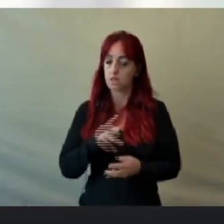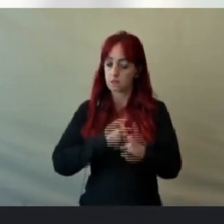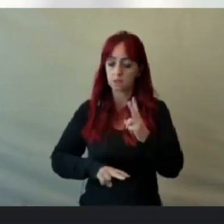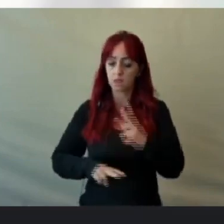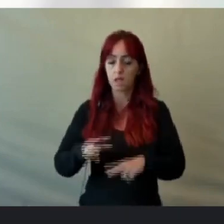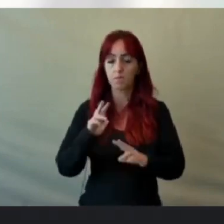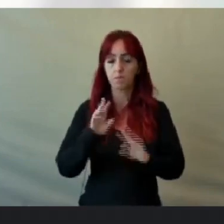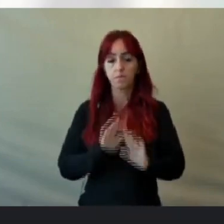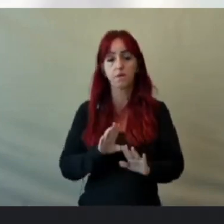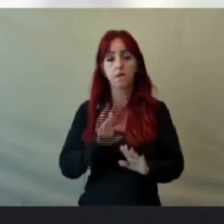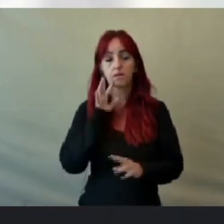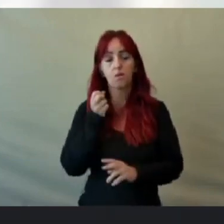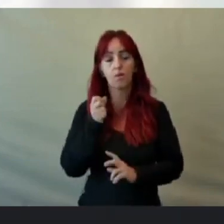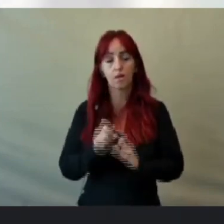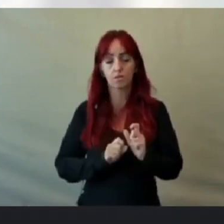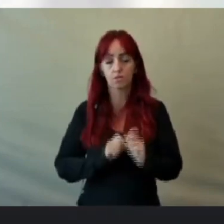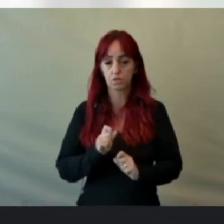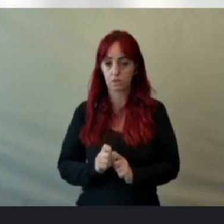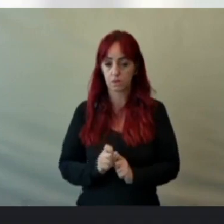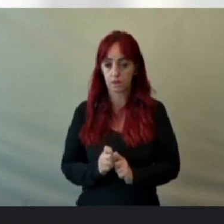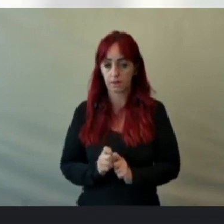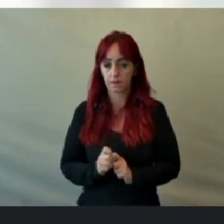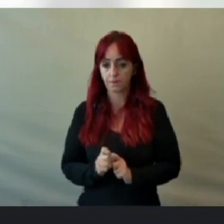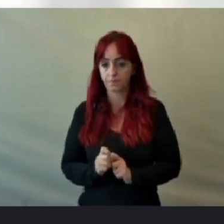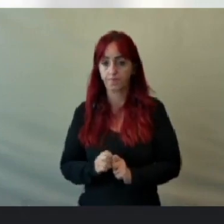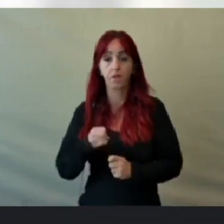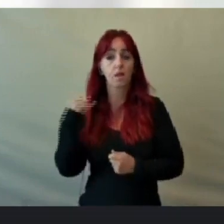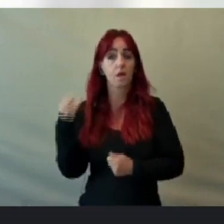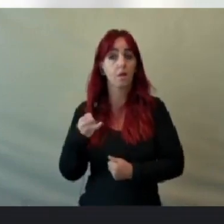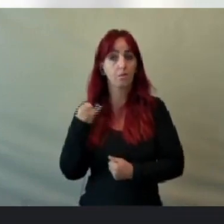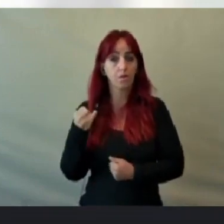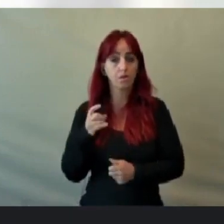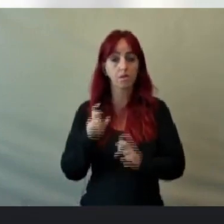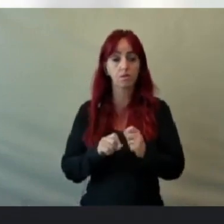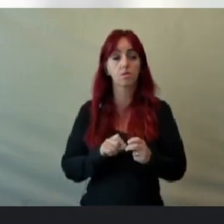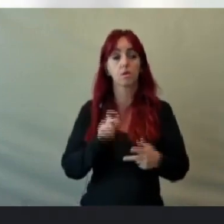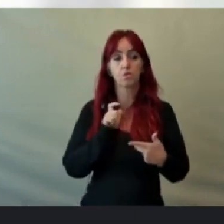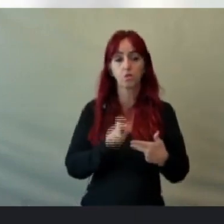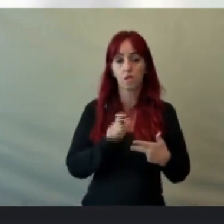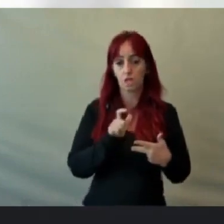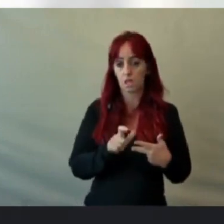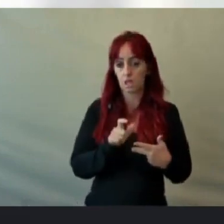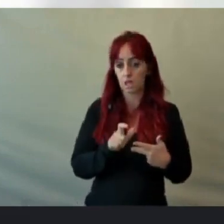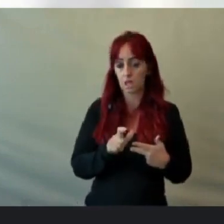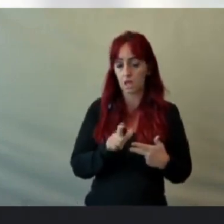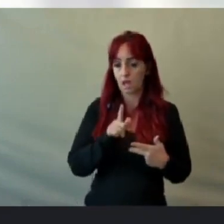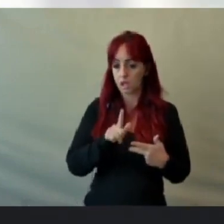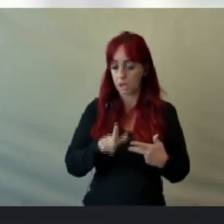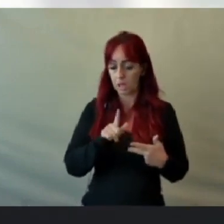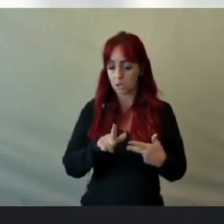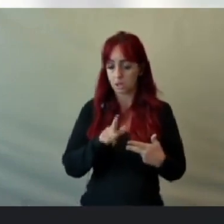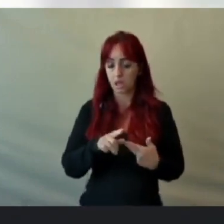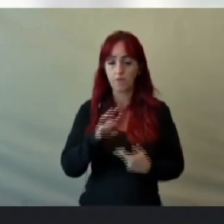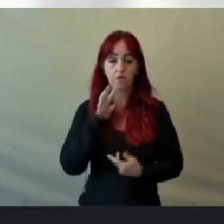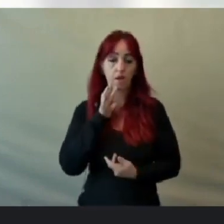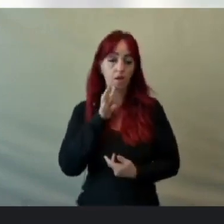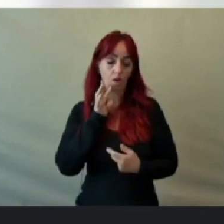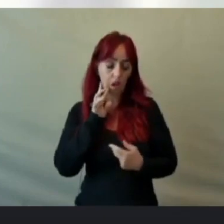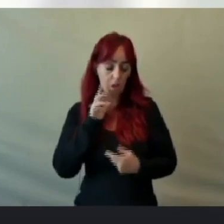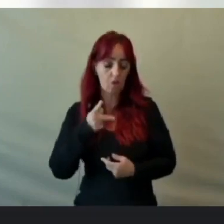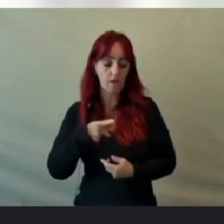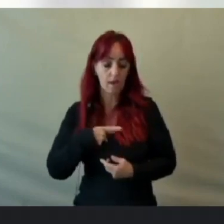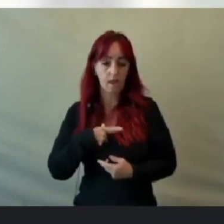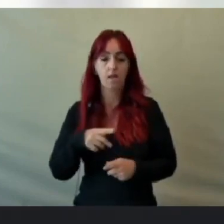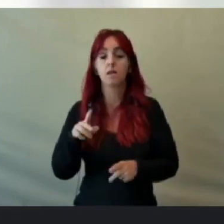é muito importante que o legislativo enquanto caso do povo reconheça realmente o envelhecimento da população como um eixo